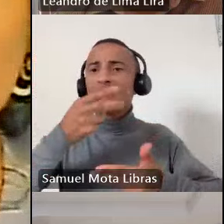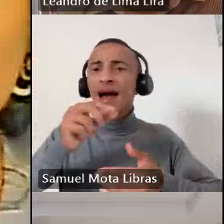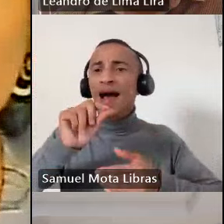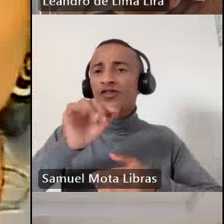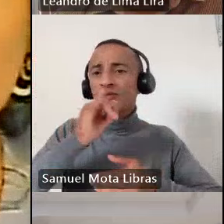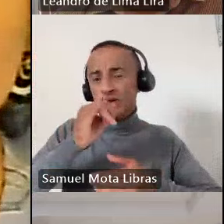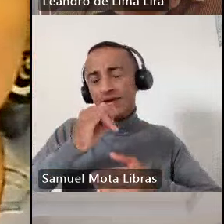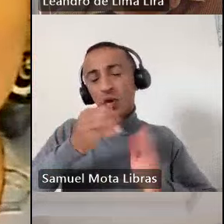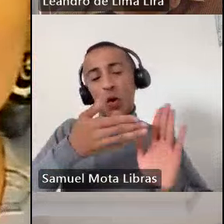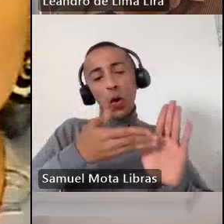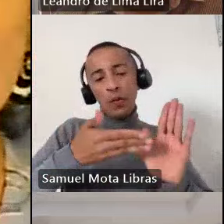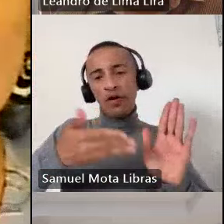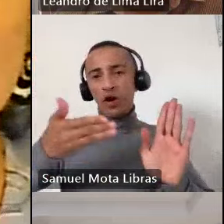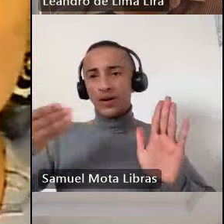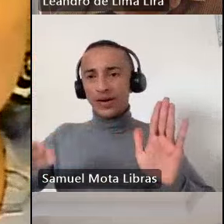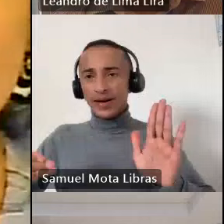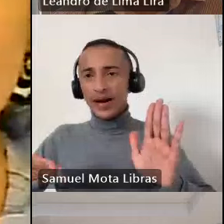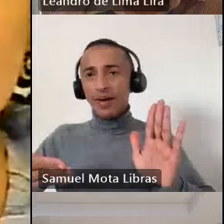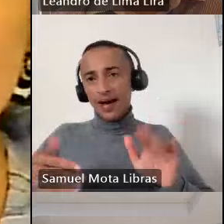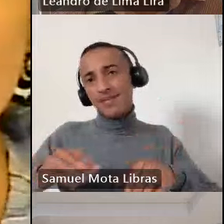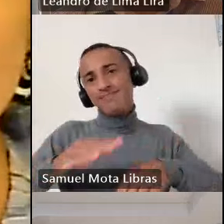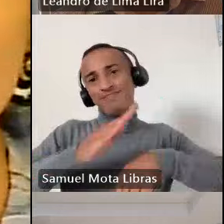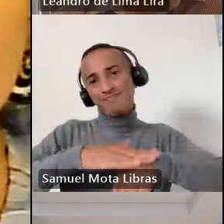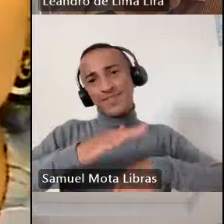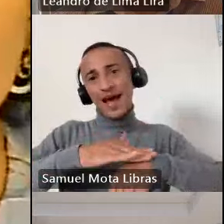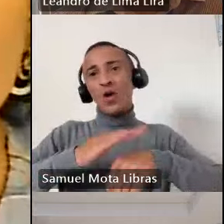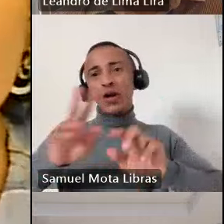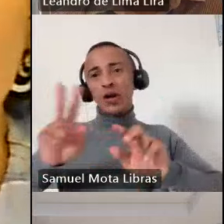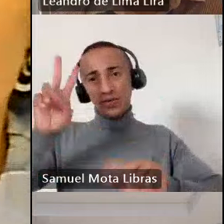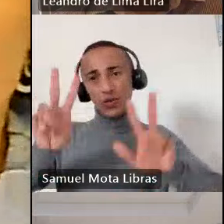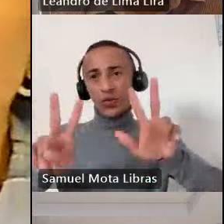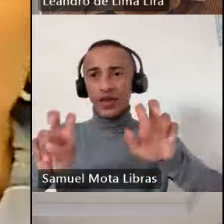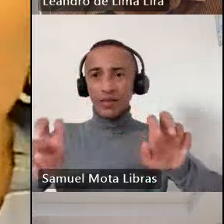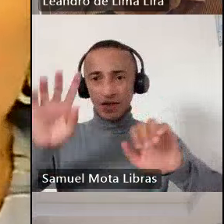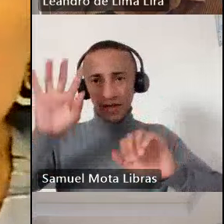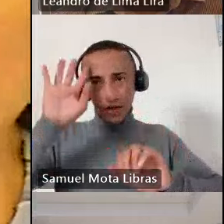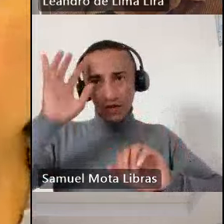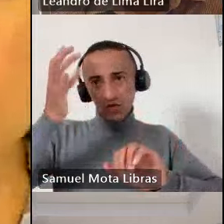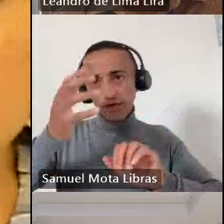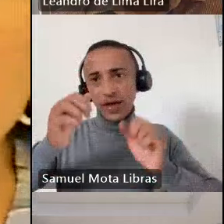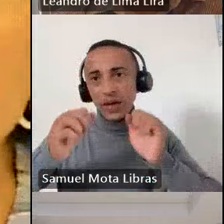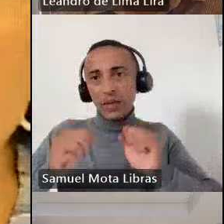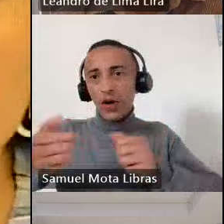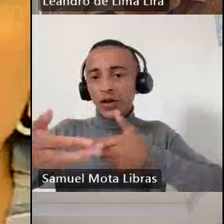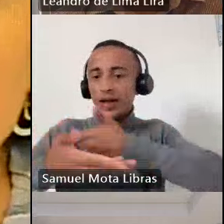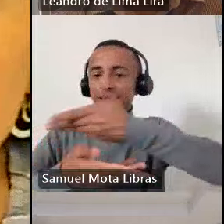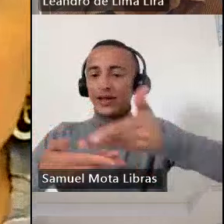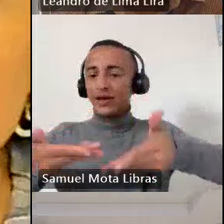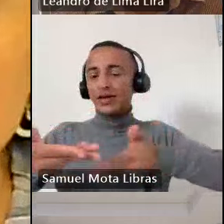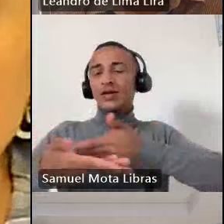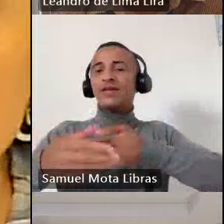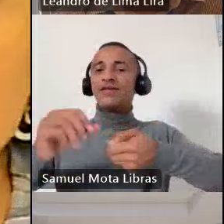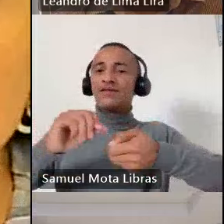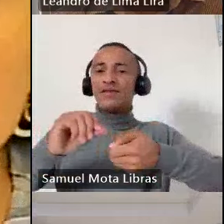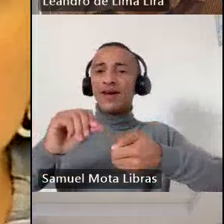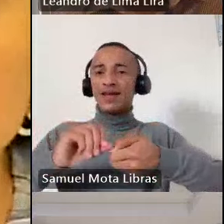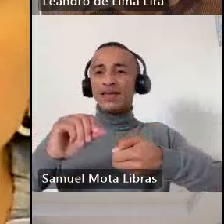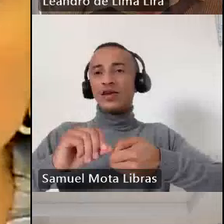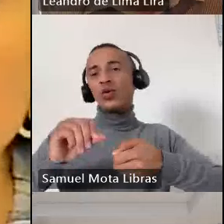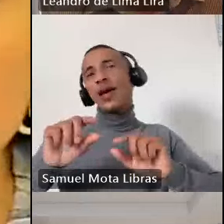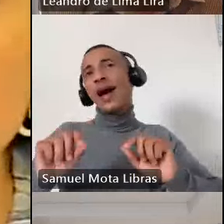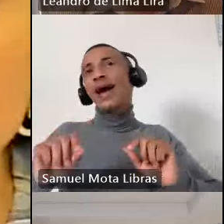essa questão de tomada de decisão baseada em evidência se pode se relacionar com essa decisão por fazer um edital para isso ou não fazer um edital